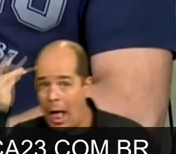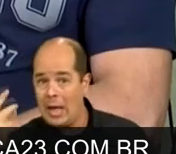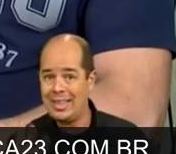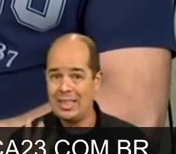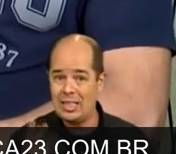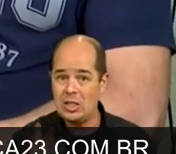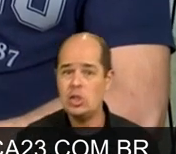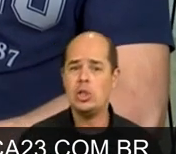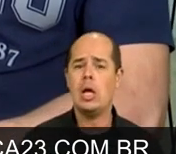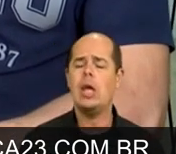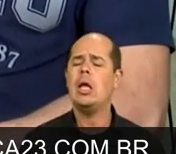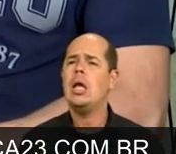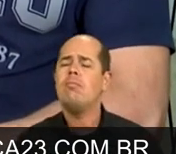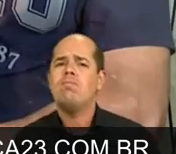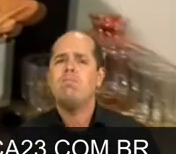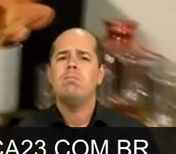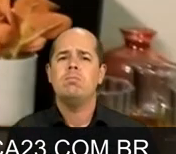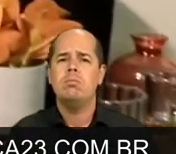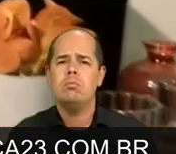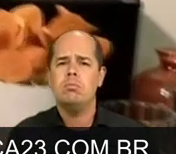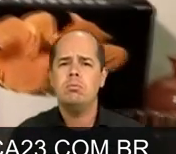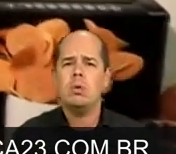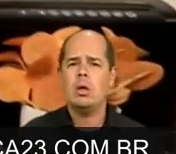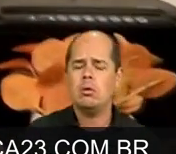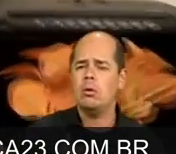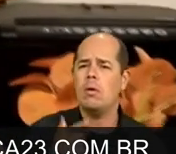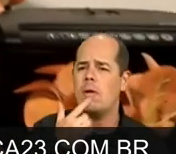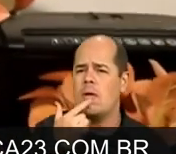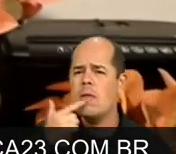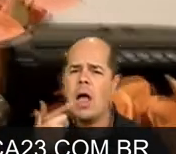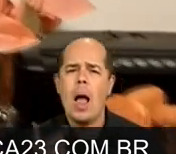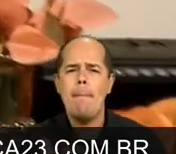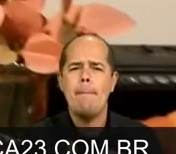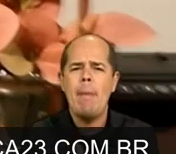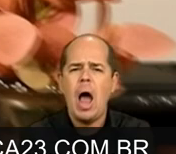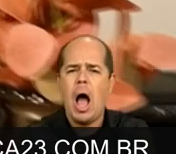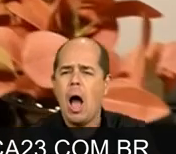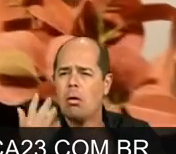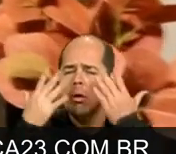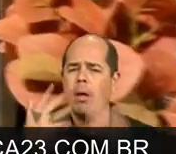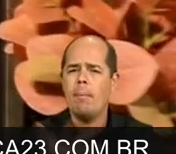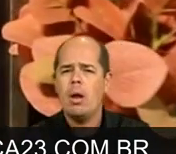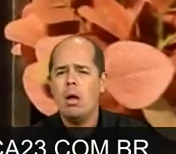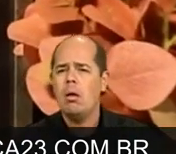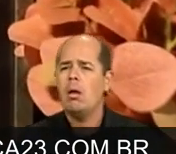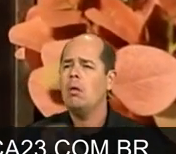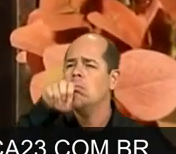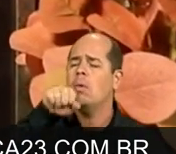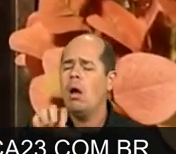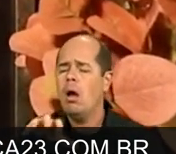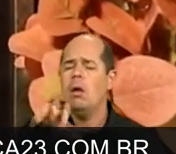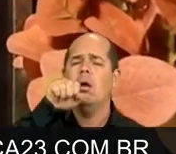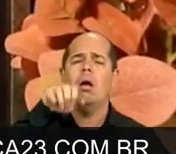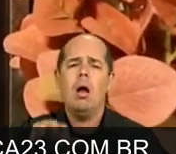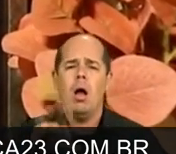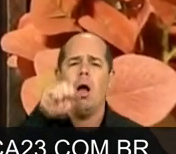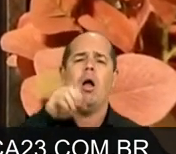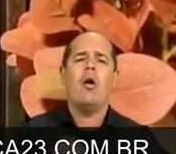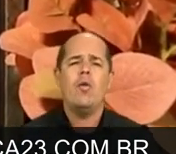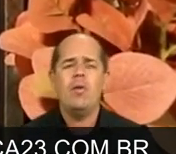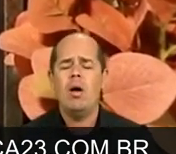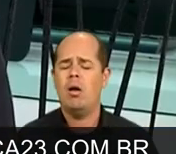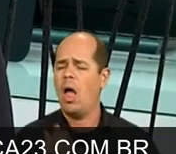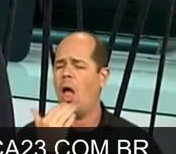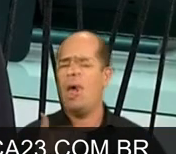foi uma palidez acentuada, né, os lábios bem brancos, falta de ar, falta de apetite, né? O abdômen